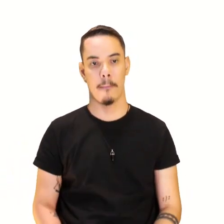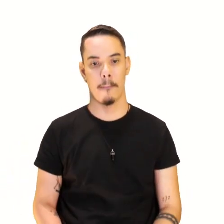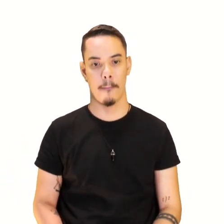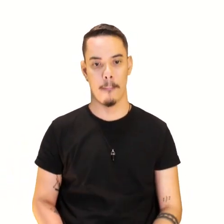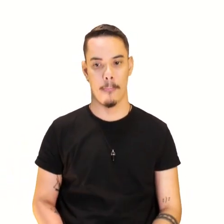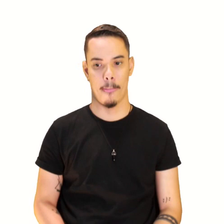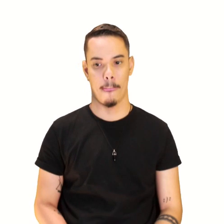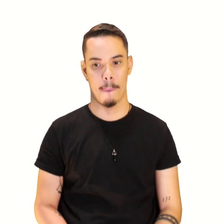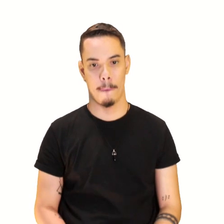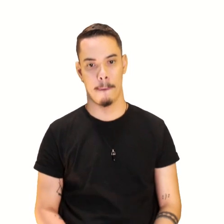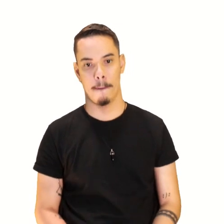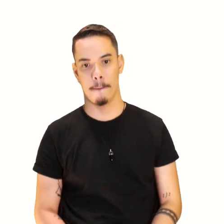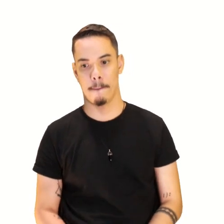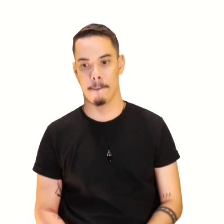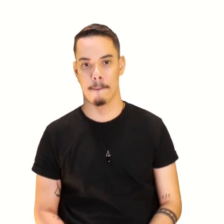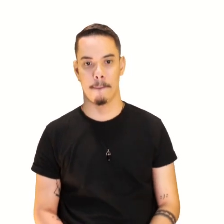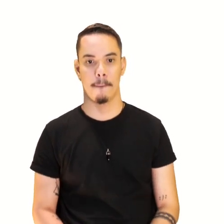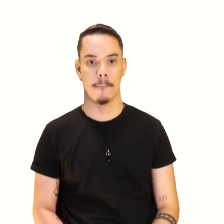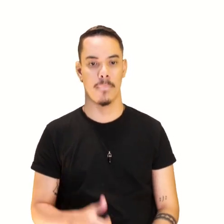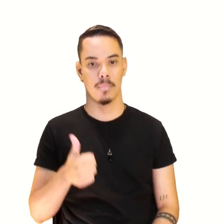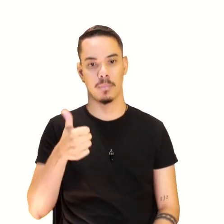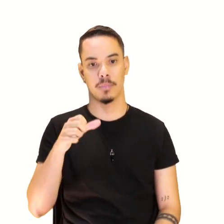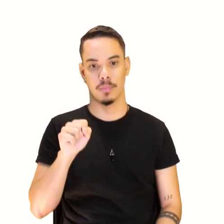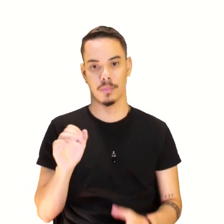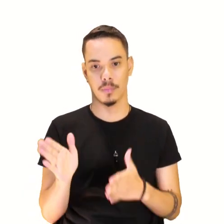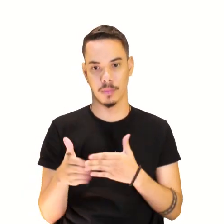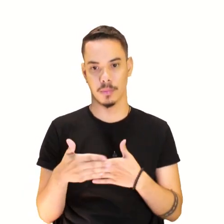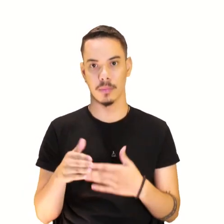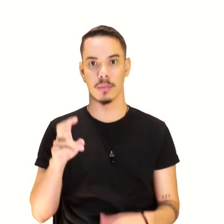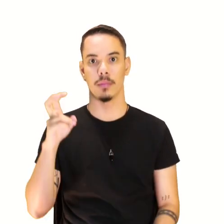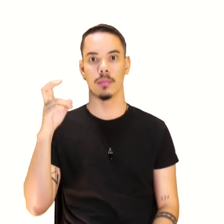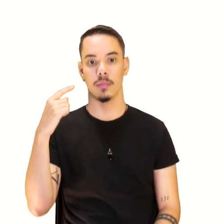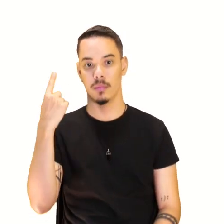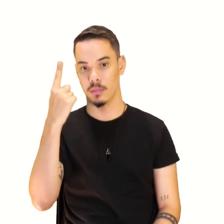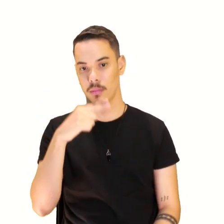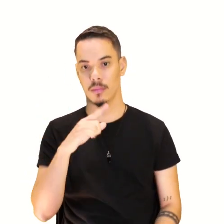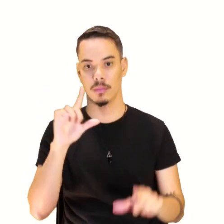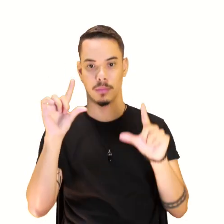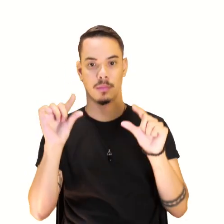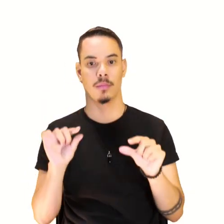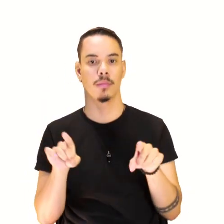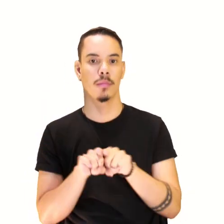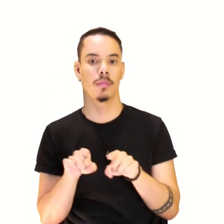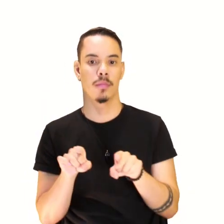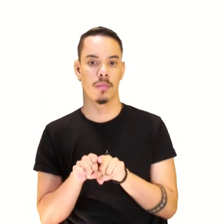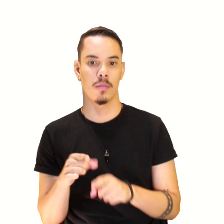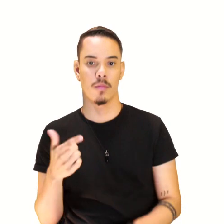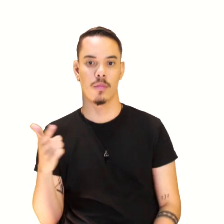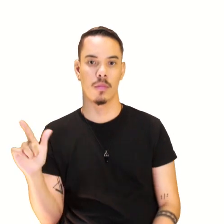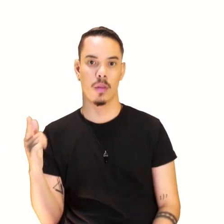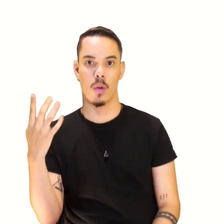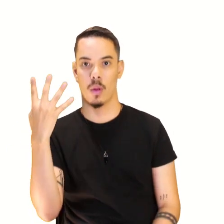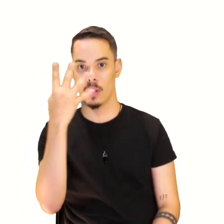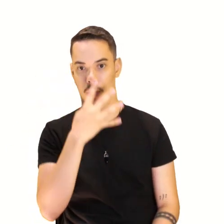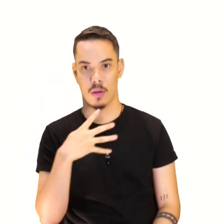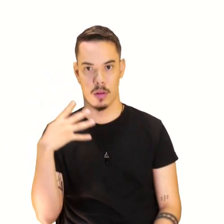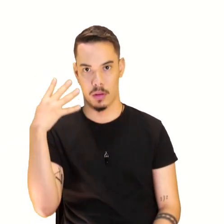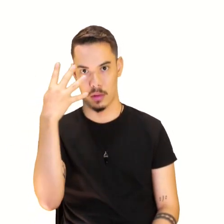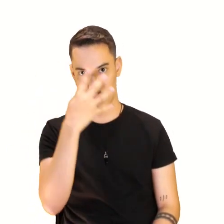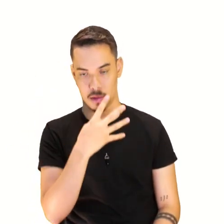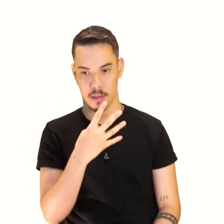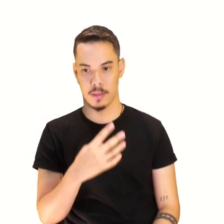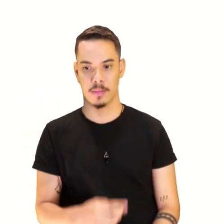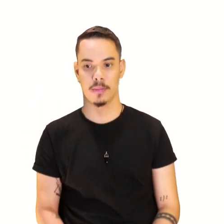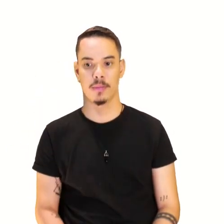centro da Caixa 5 horas diminuiu as horas então vai também diminuir do outro lado né aumentou então